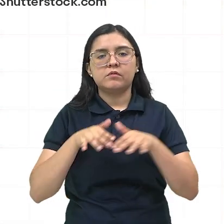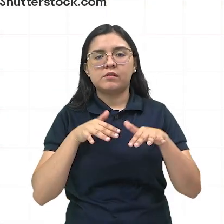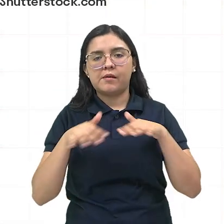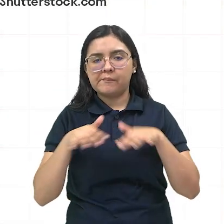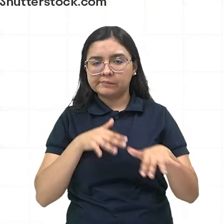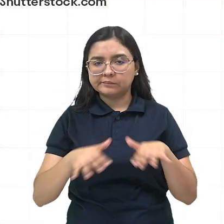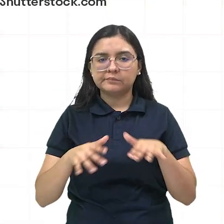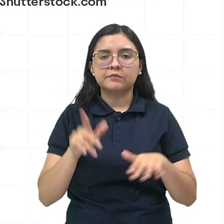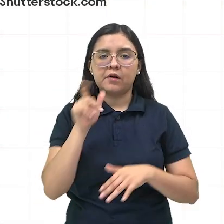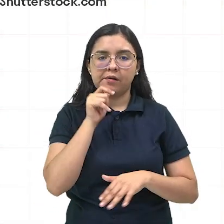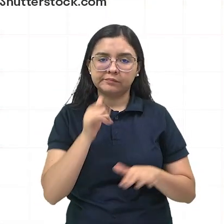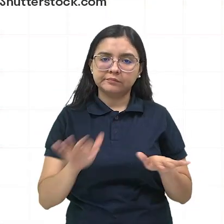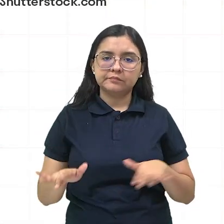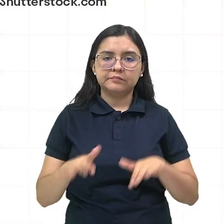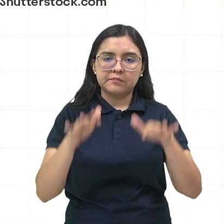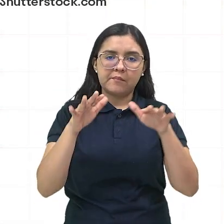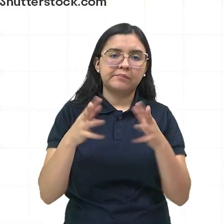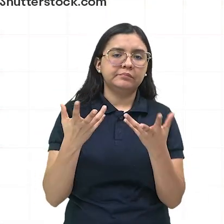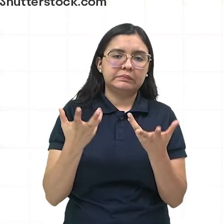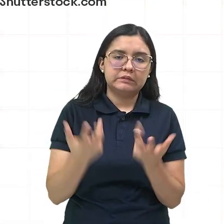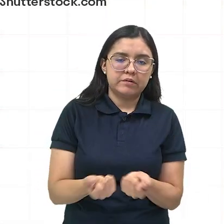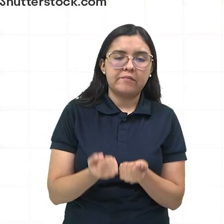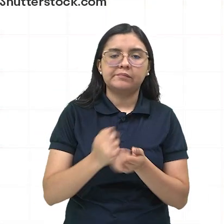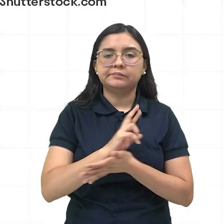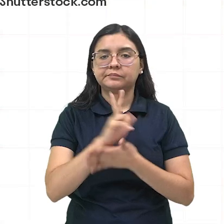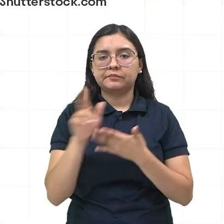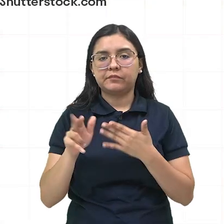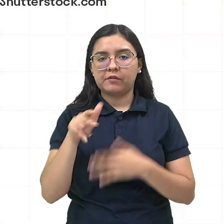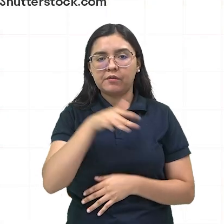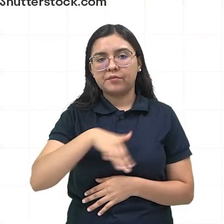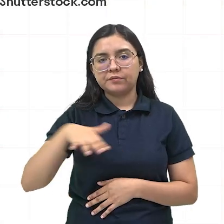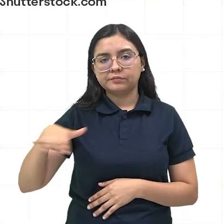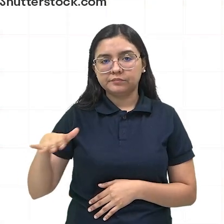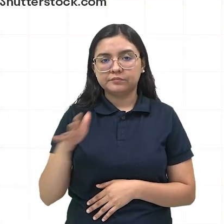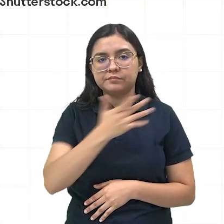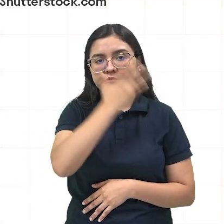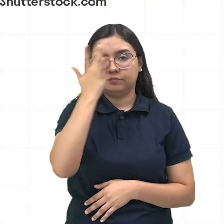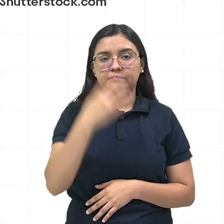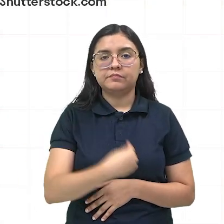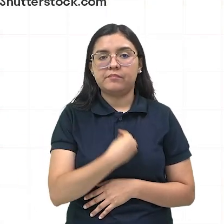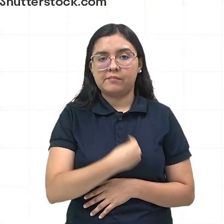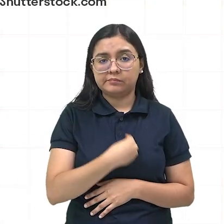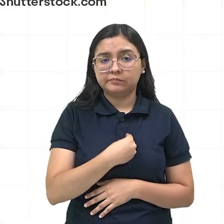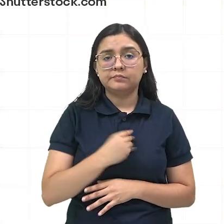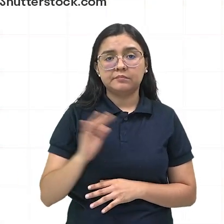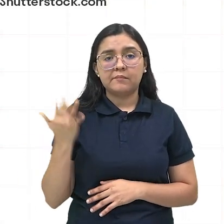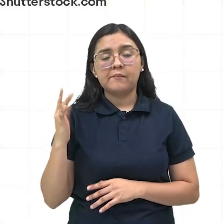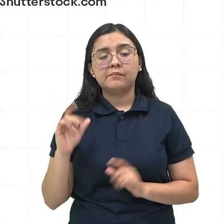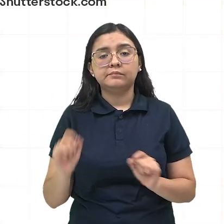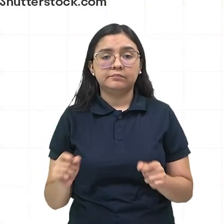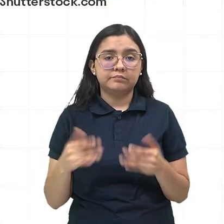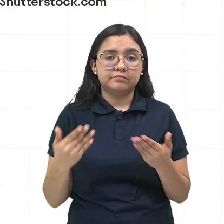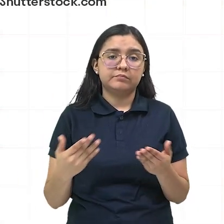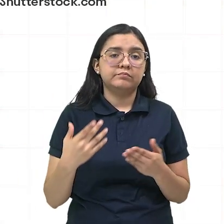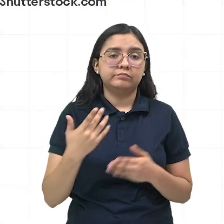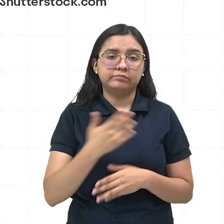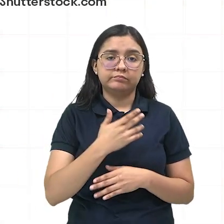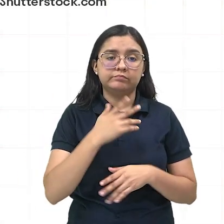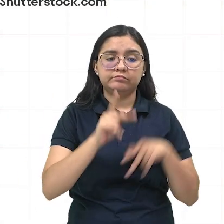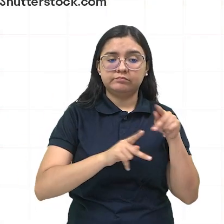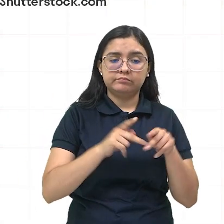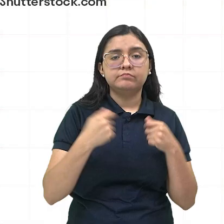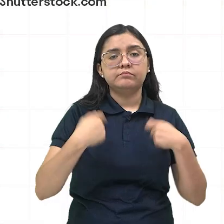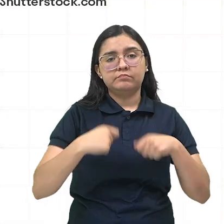terremotos, enchentes, secas em determinadas áreas ali onde as pessoas vivem, isso acaba obrigando essas pessoas a